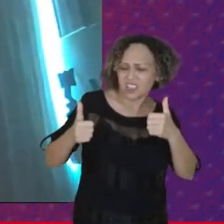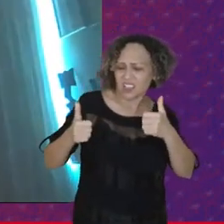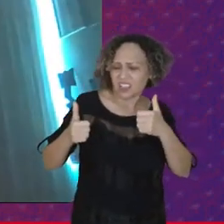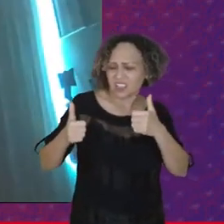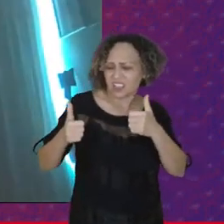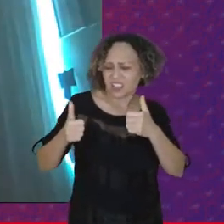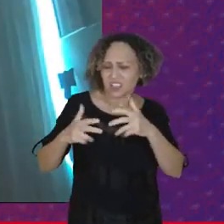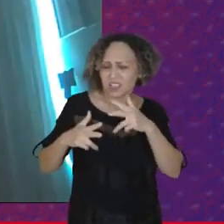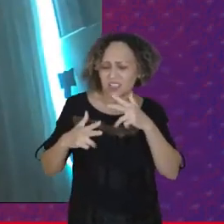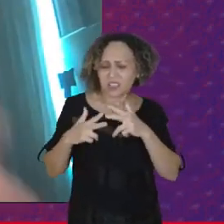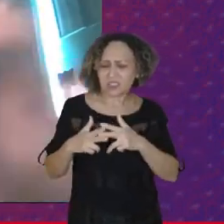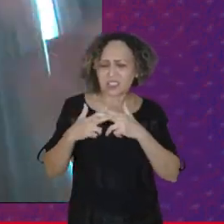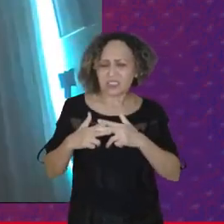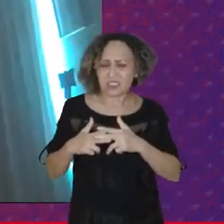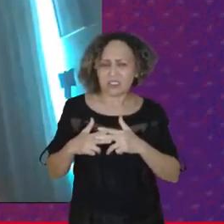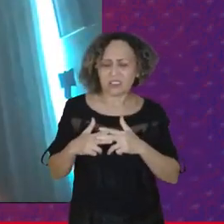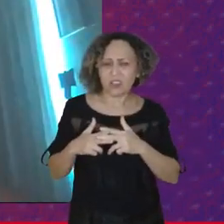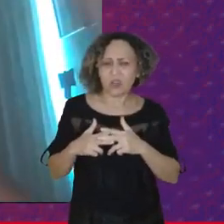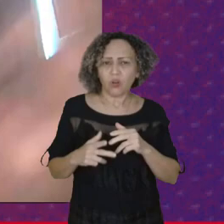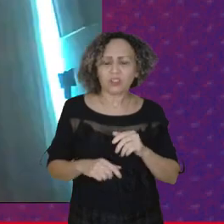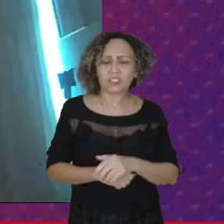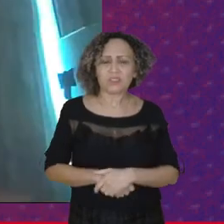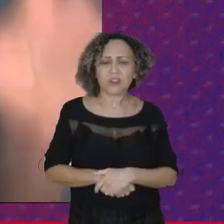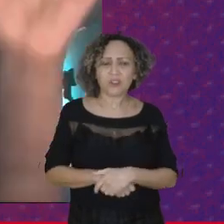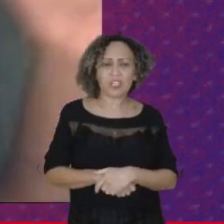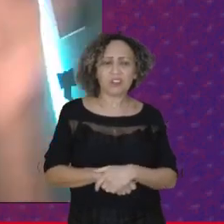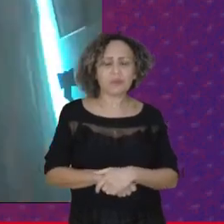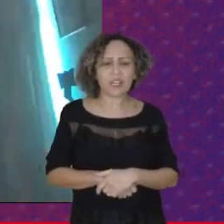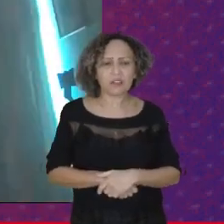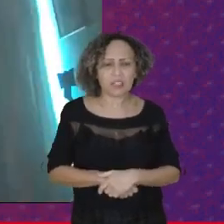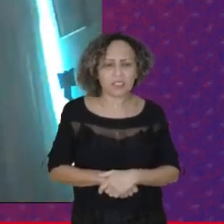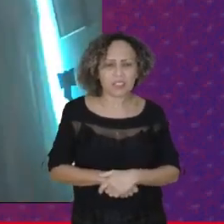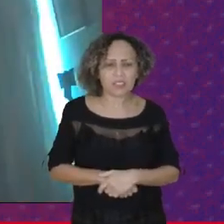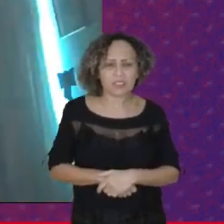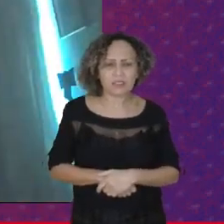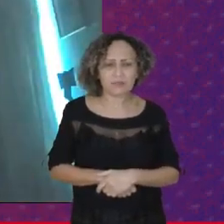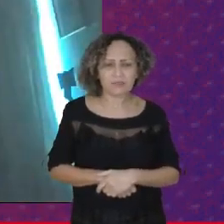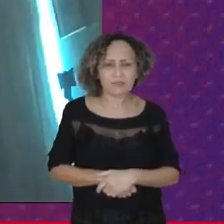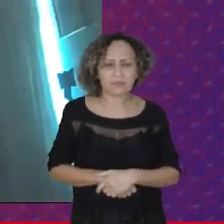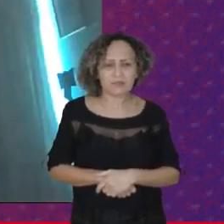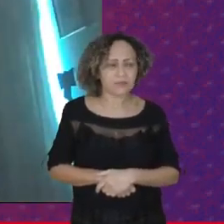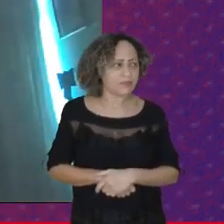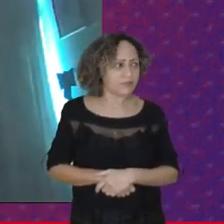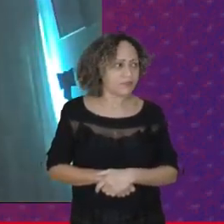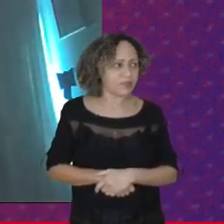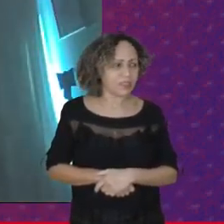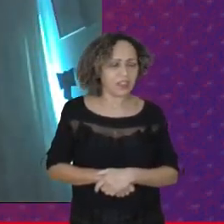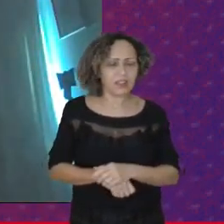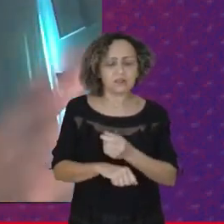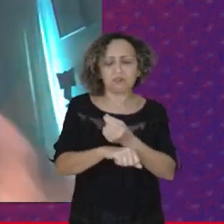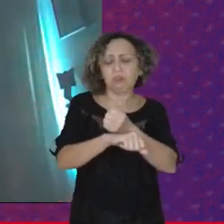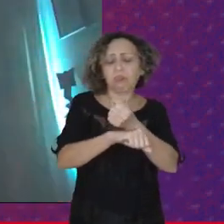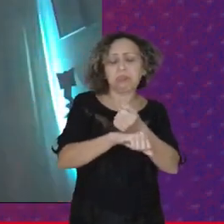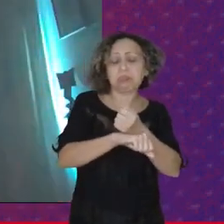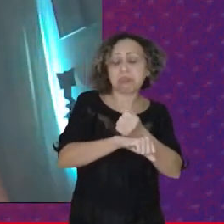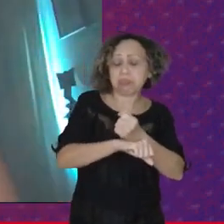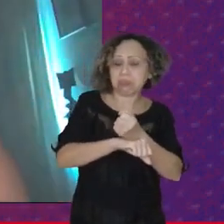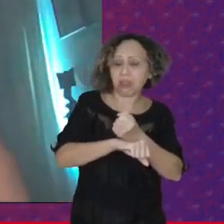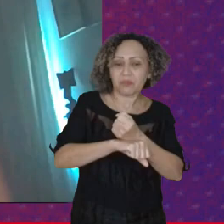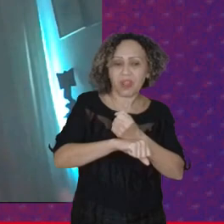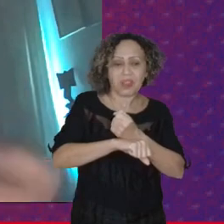frente. Falamos para os jovens não se aglomerarem, não irem para o paredão, mas são os mesmos jovens que tiveram que